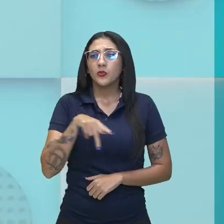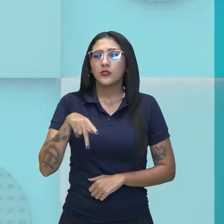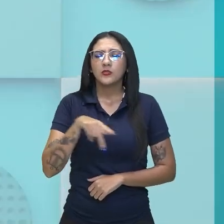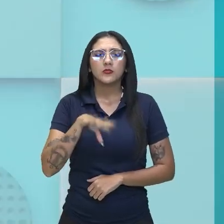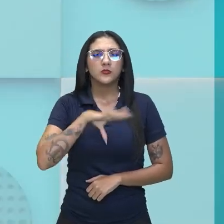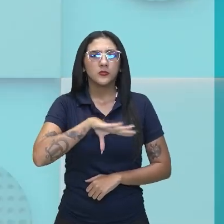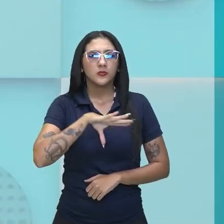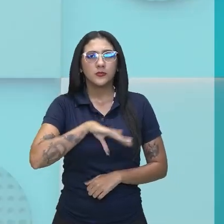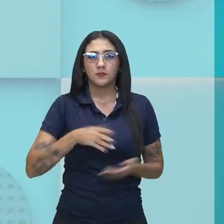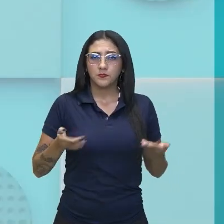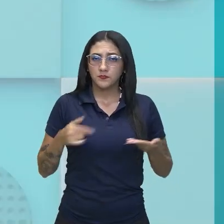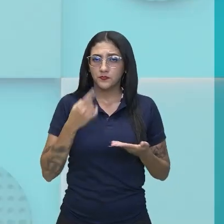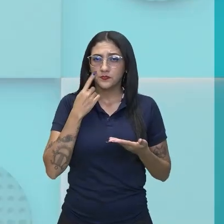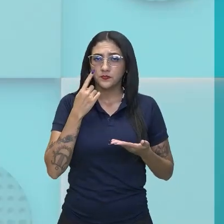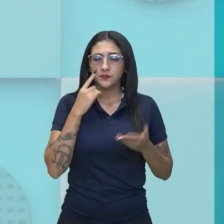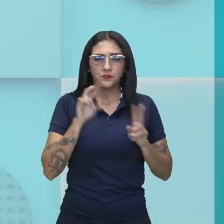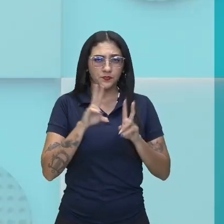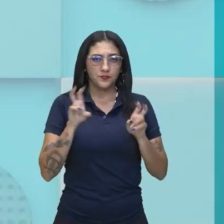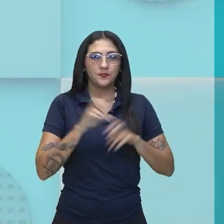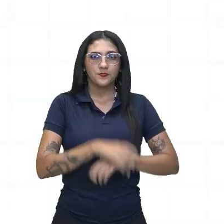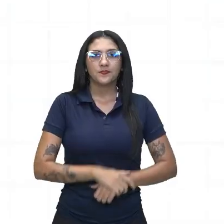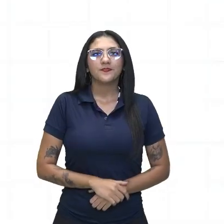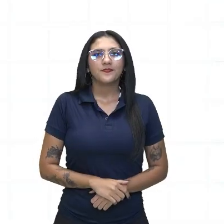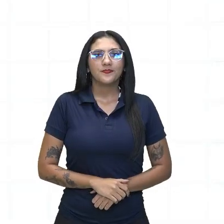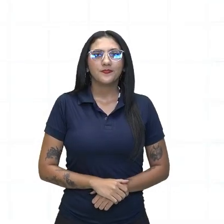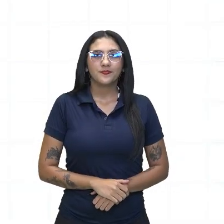vamos observar o que nós teremos na nossa aula.